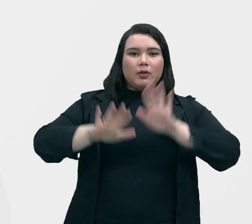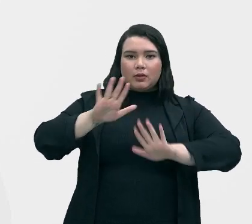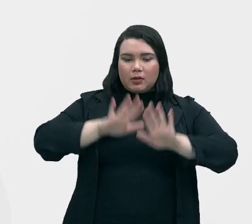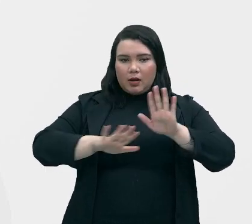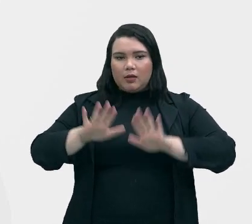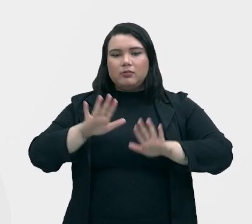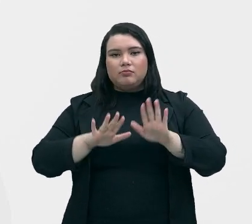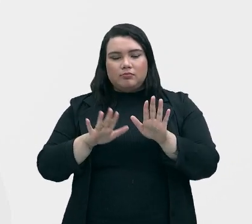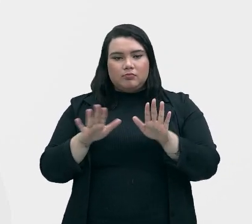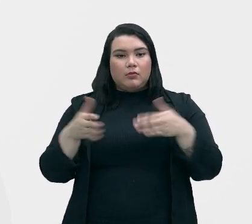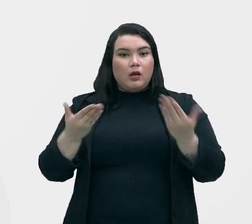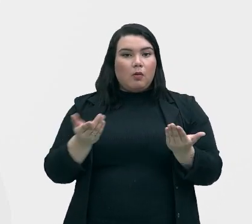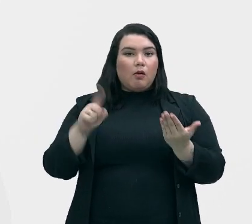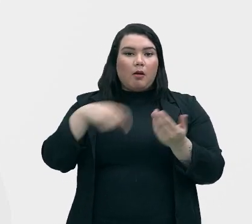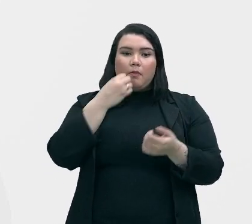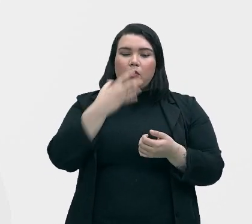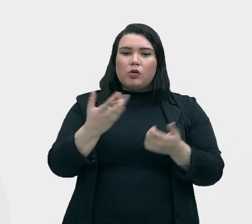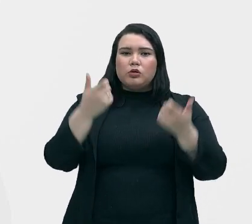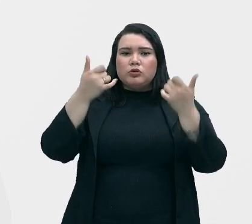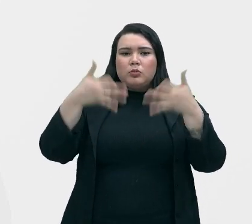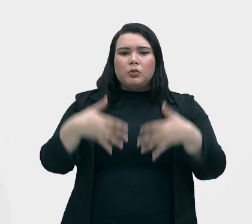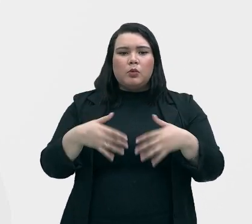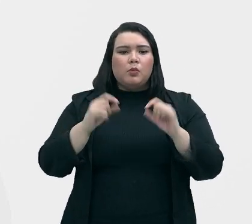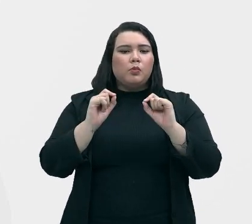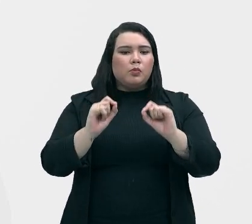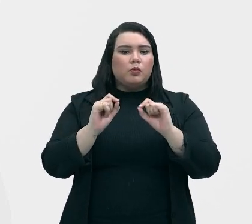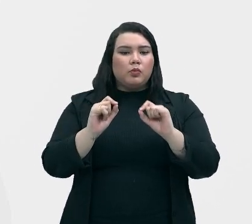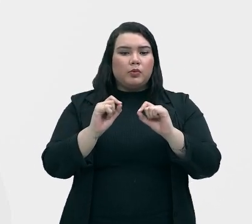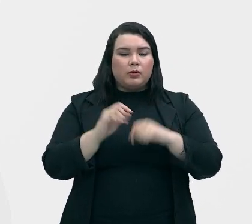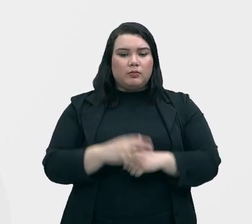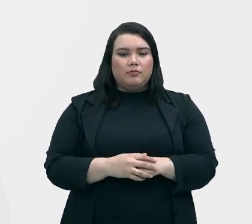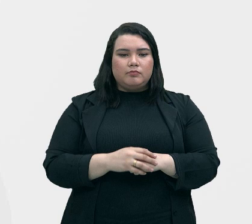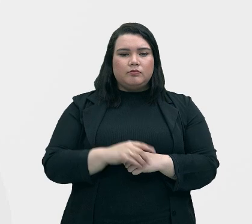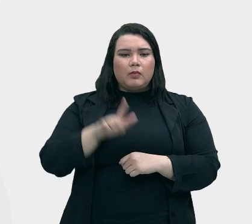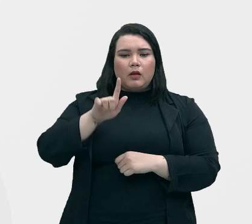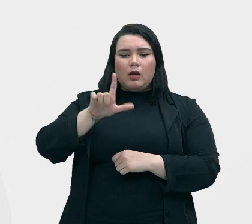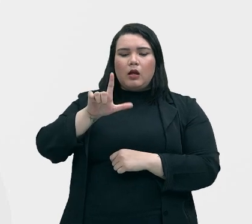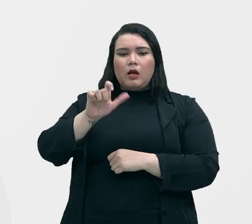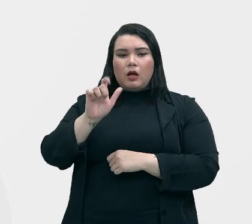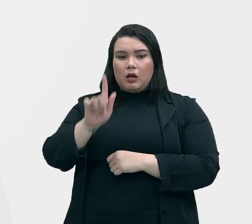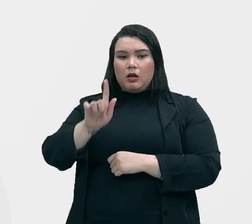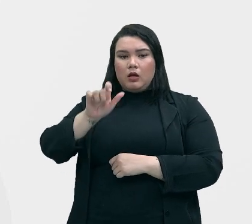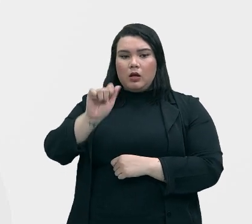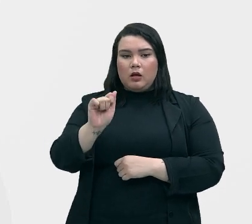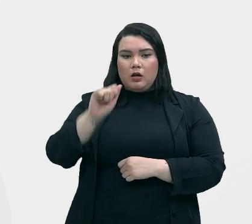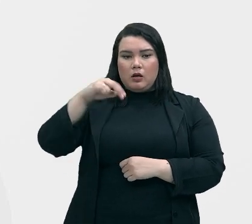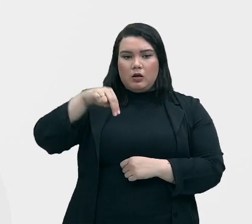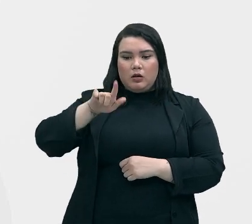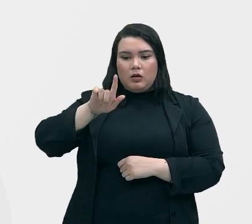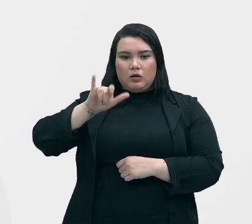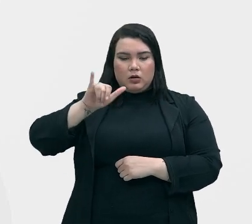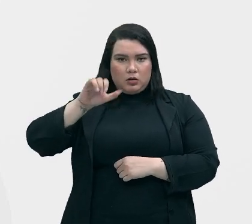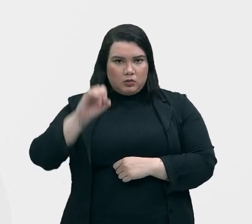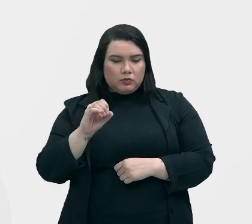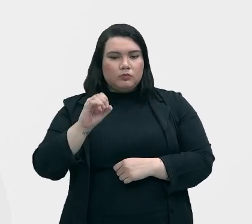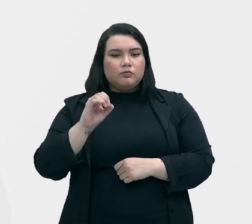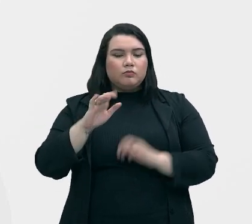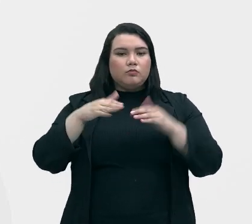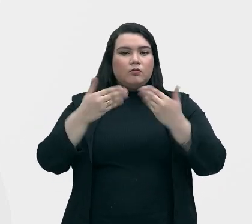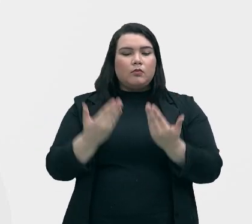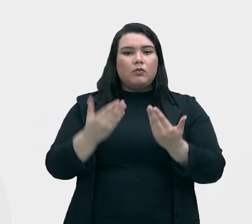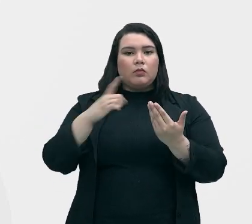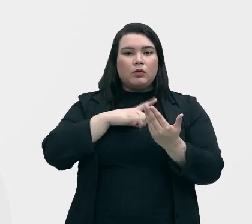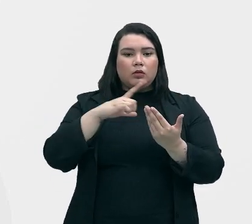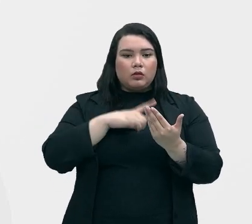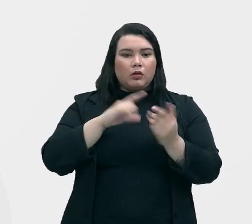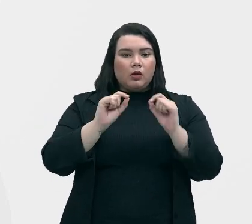tudo. E aí é bom a gente falar o que são esses gânglios linfáticos inchados. Já ouviu falar na íngua? Sim, já. Quando a gente tem